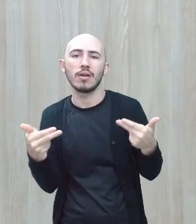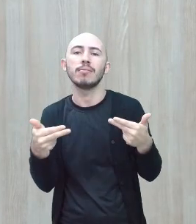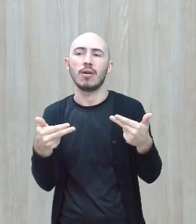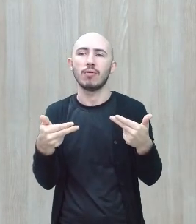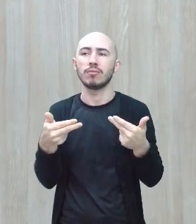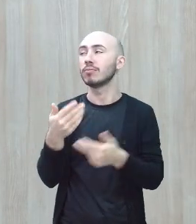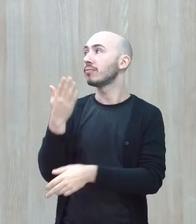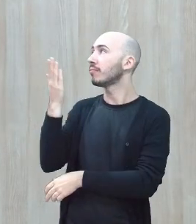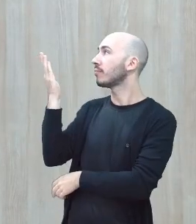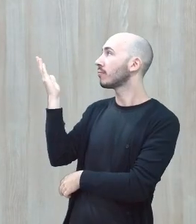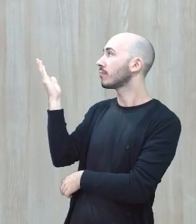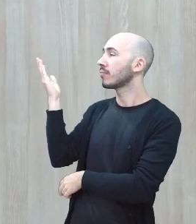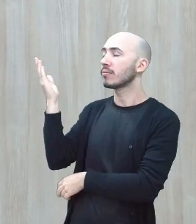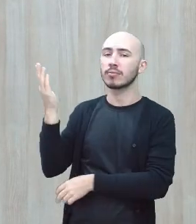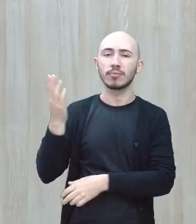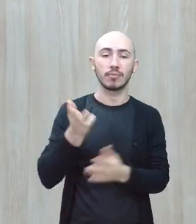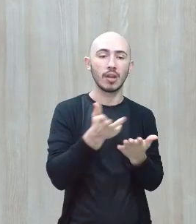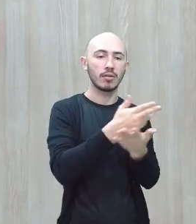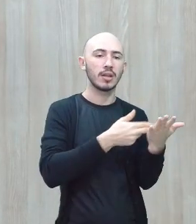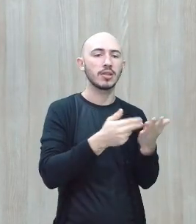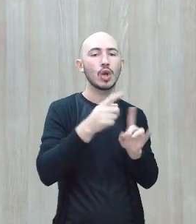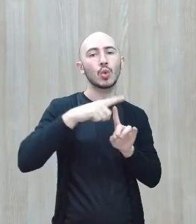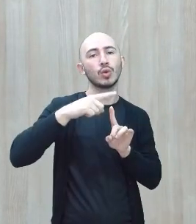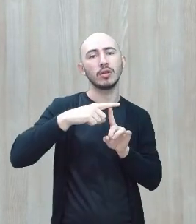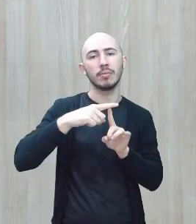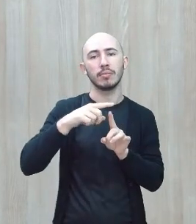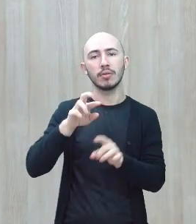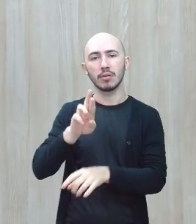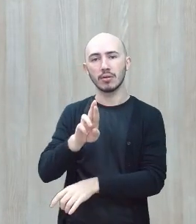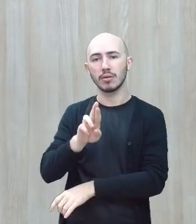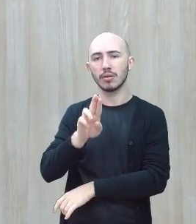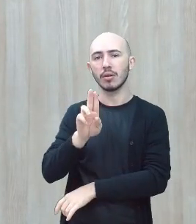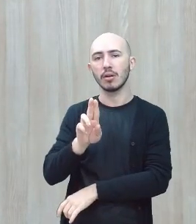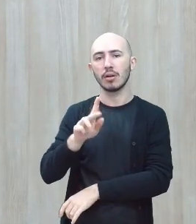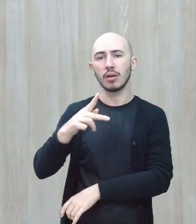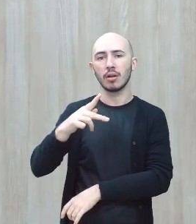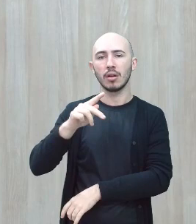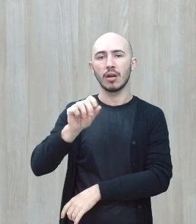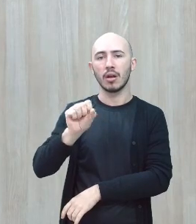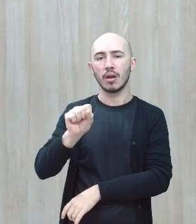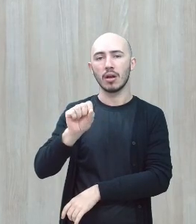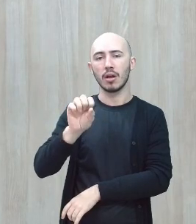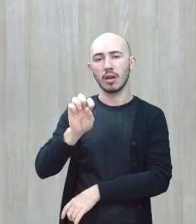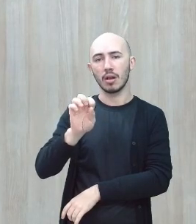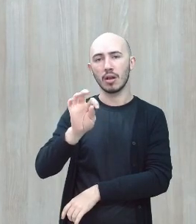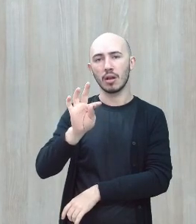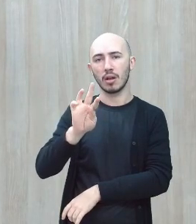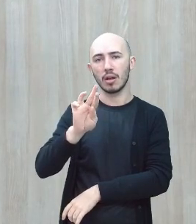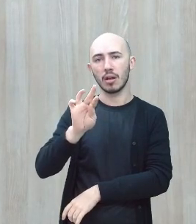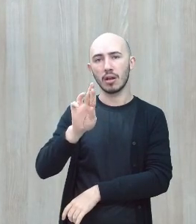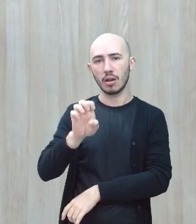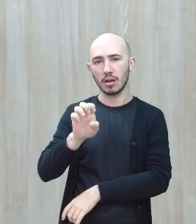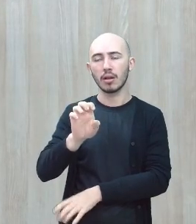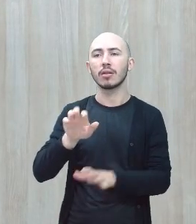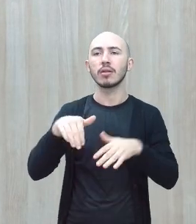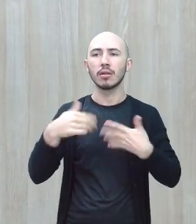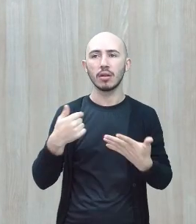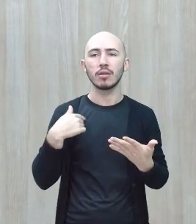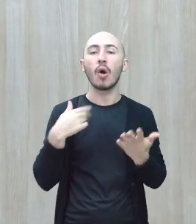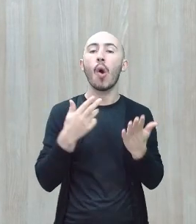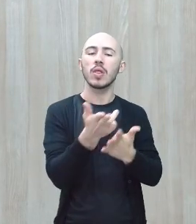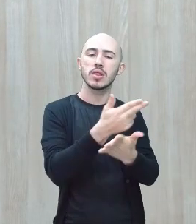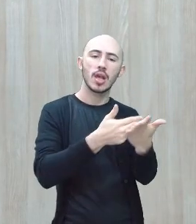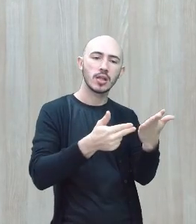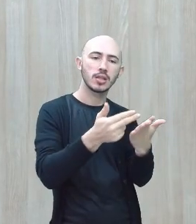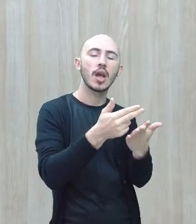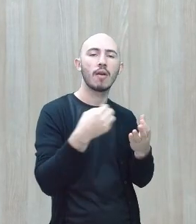rupestres, isso aqui era como ele contava, né? O animal que ele pegava, a coisa que ele tirava do